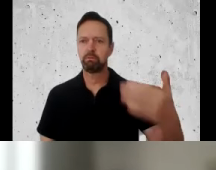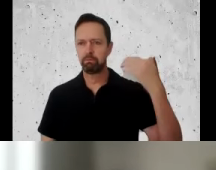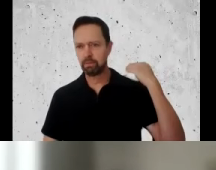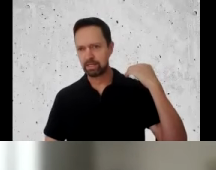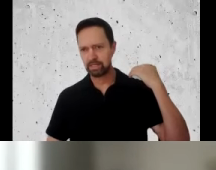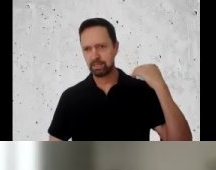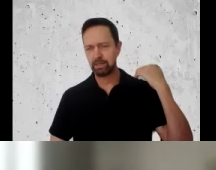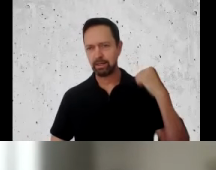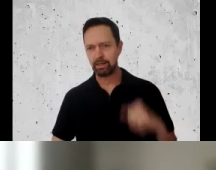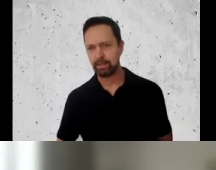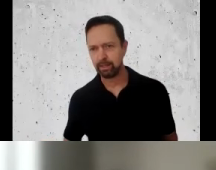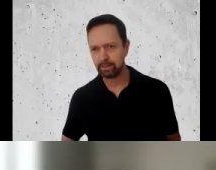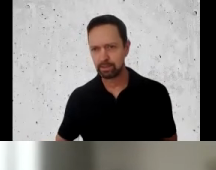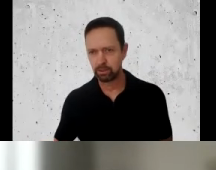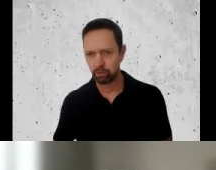capítulo